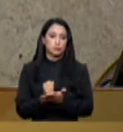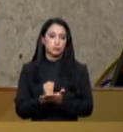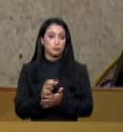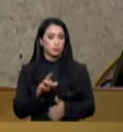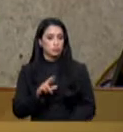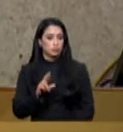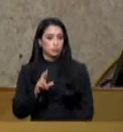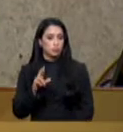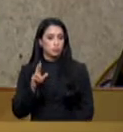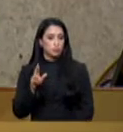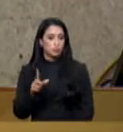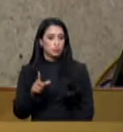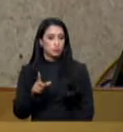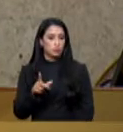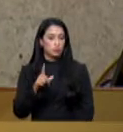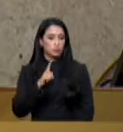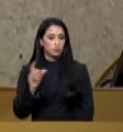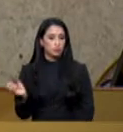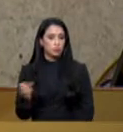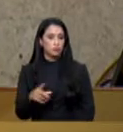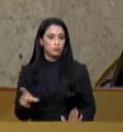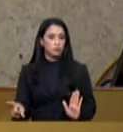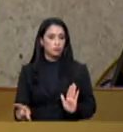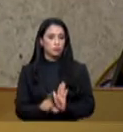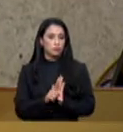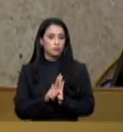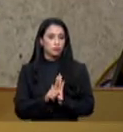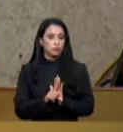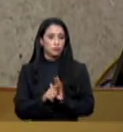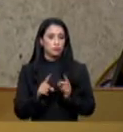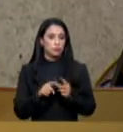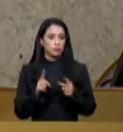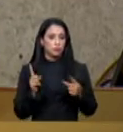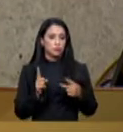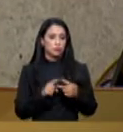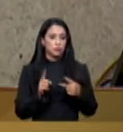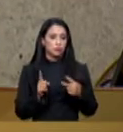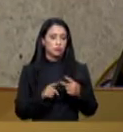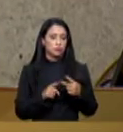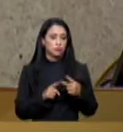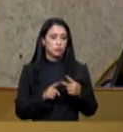Ao contrário, a novel legislação fornece dois arranjos